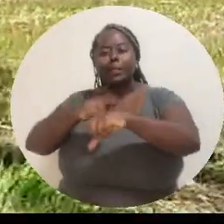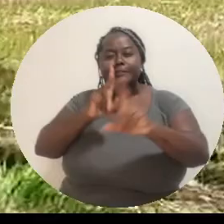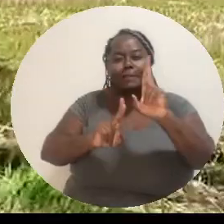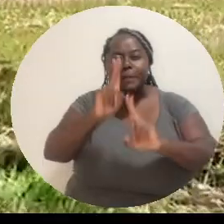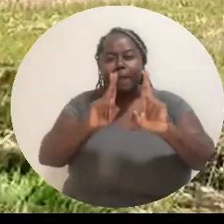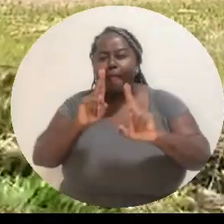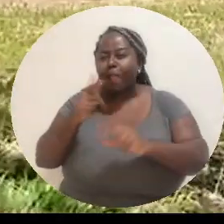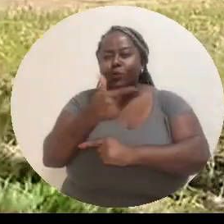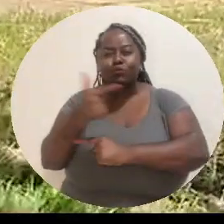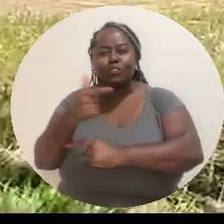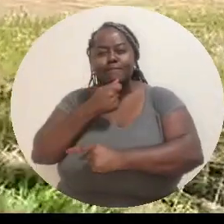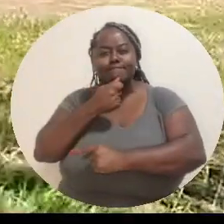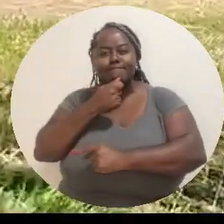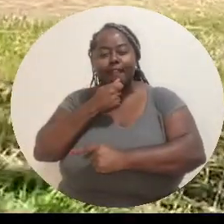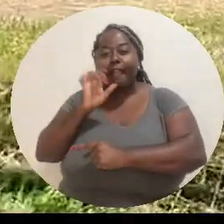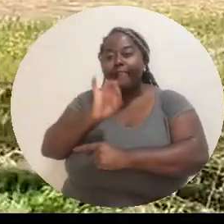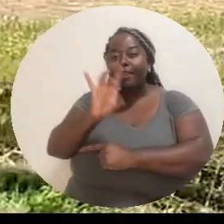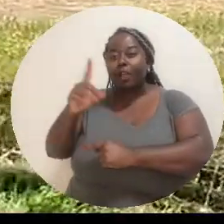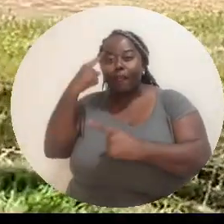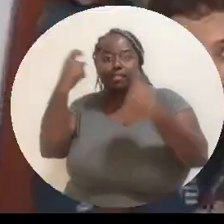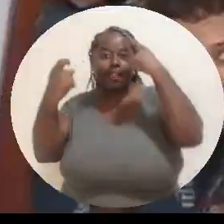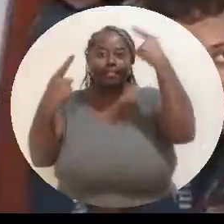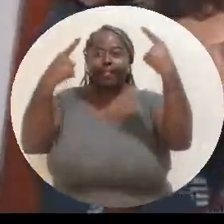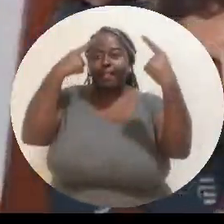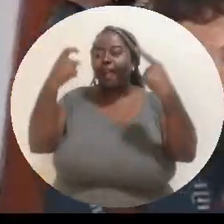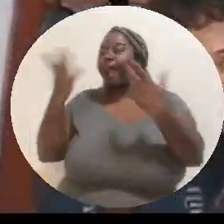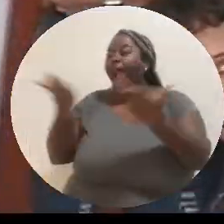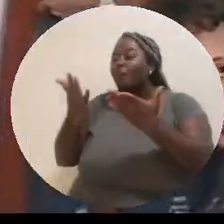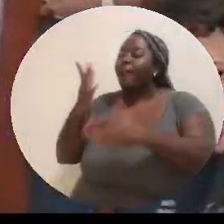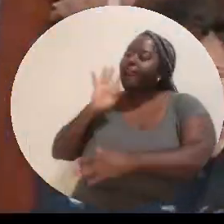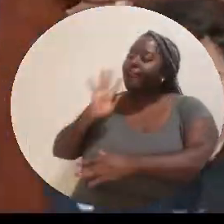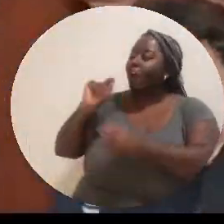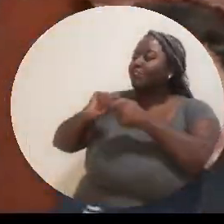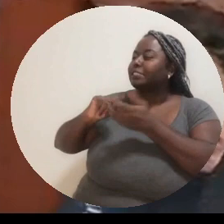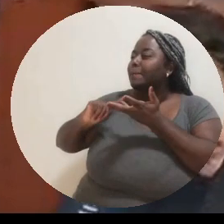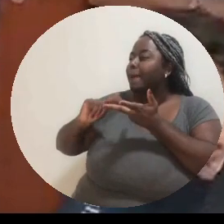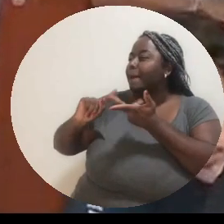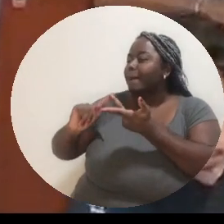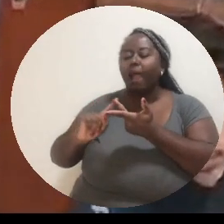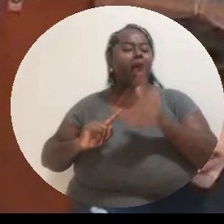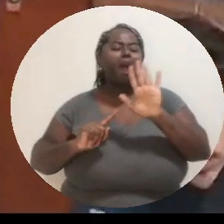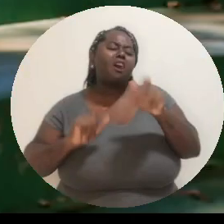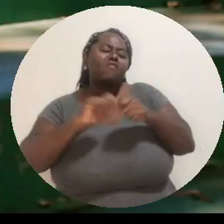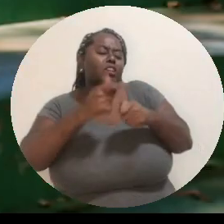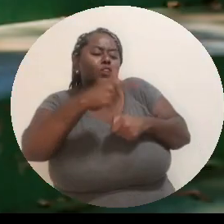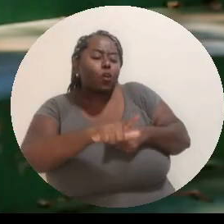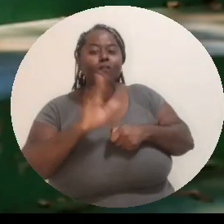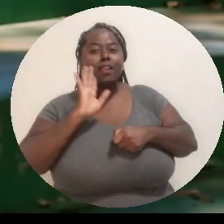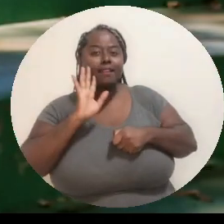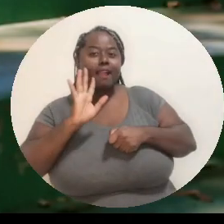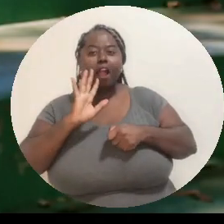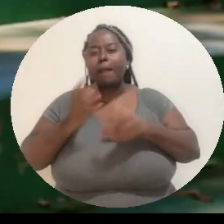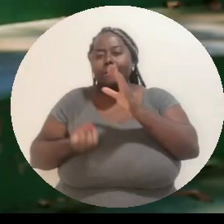isso no roteiro. Cada um dava uma ideia, não, acho que agora ficaria legal fazer isso, faz de novo, ficou muito bacana.